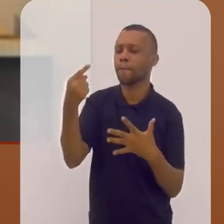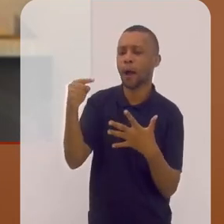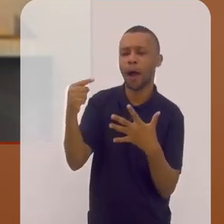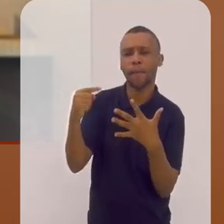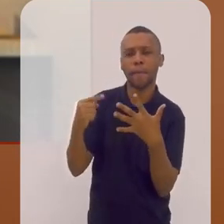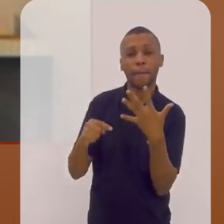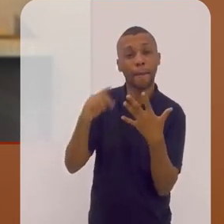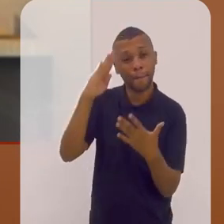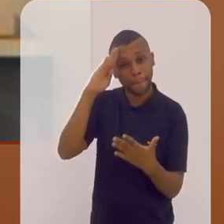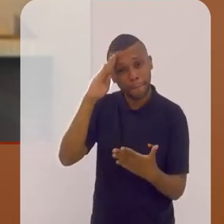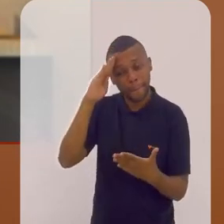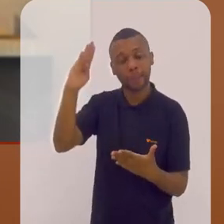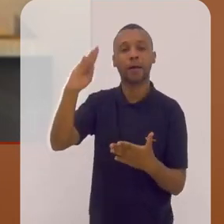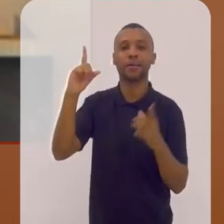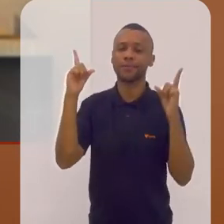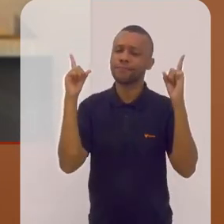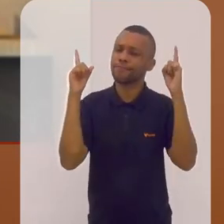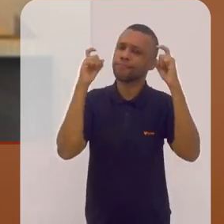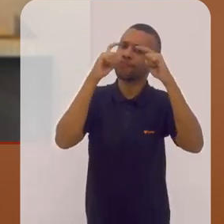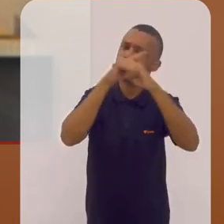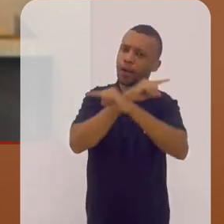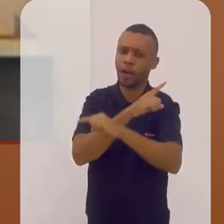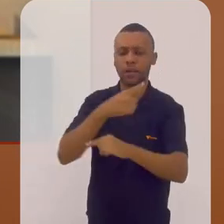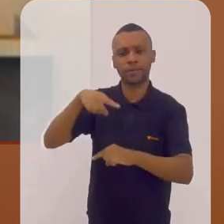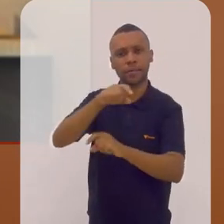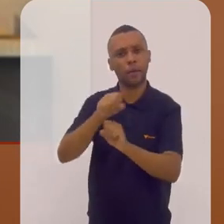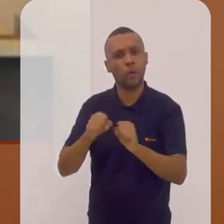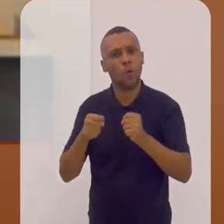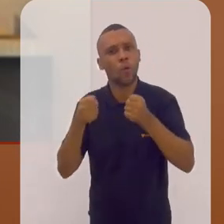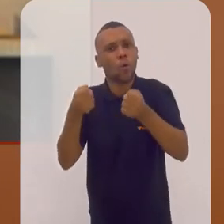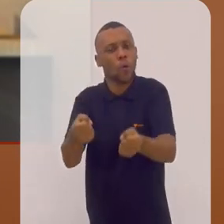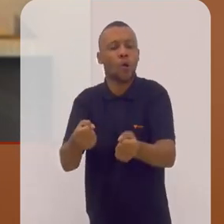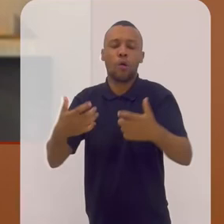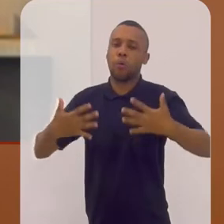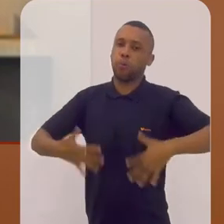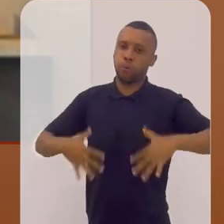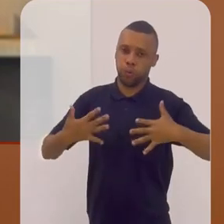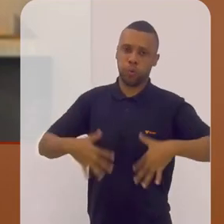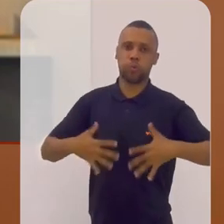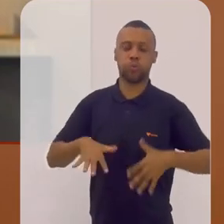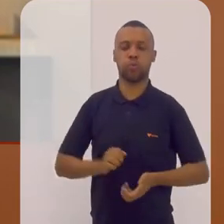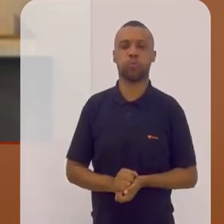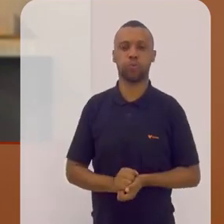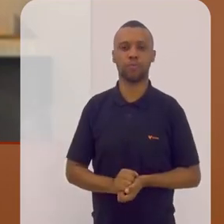sobre quais foram, né, as principais dificuldades que você enfrentou,